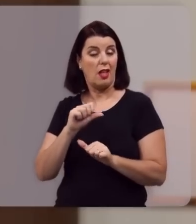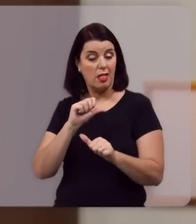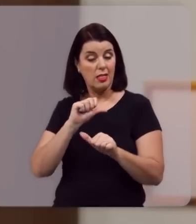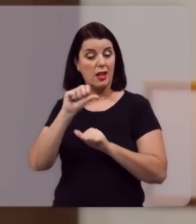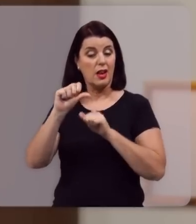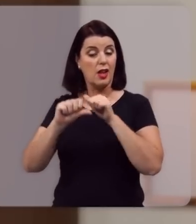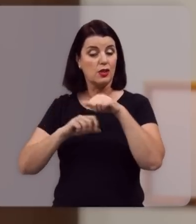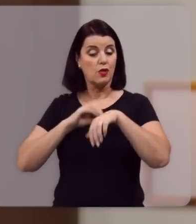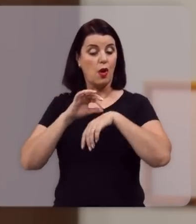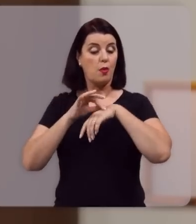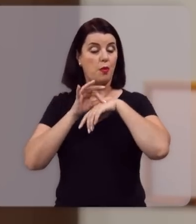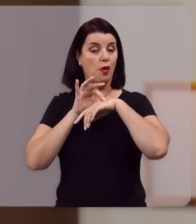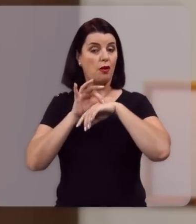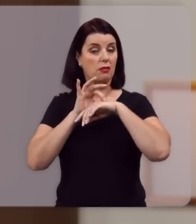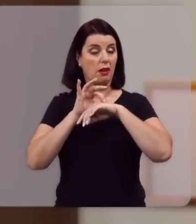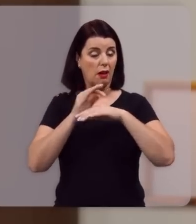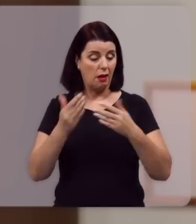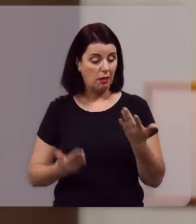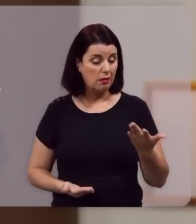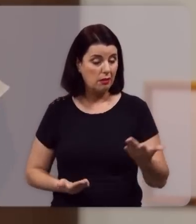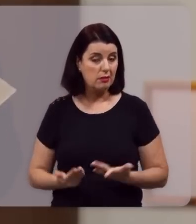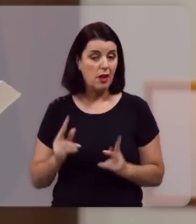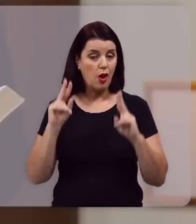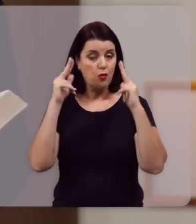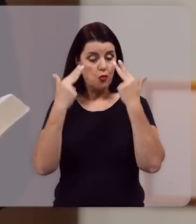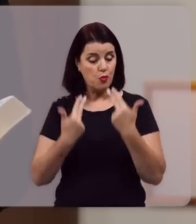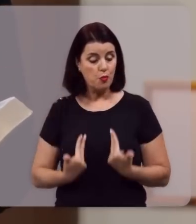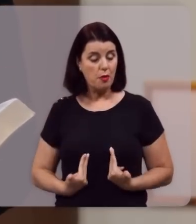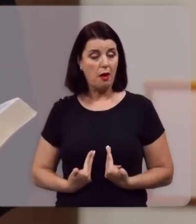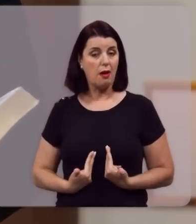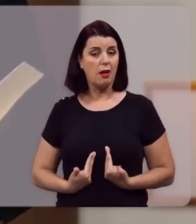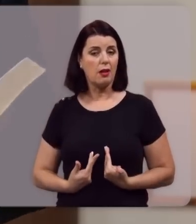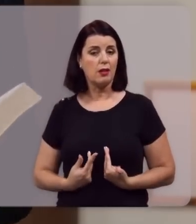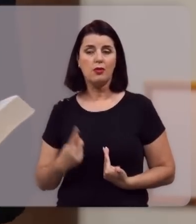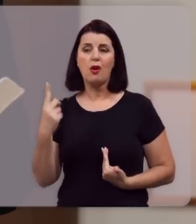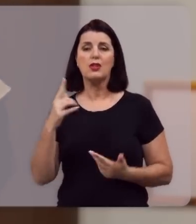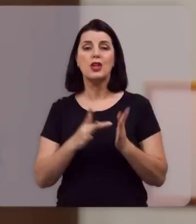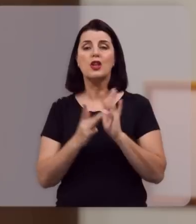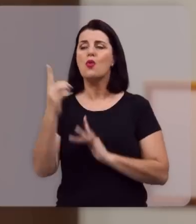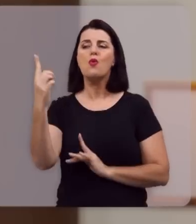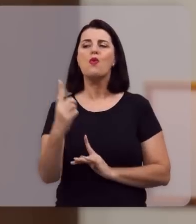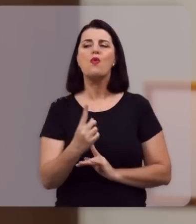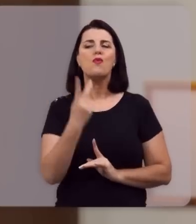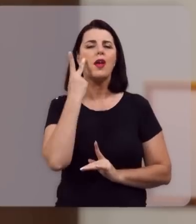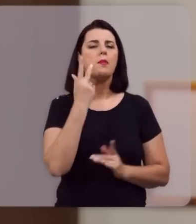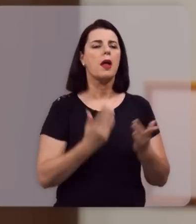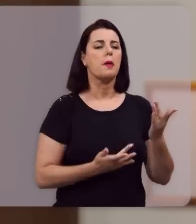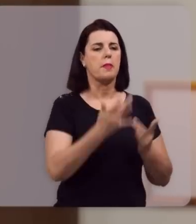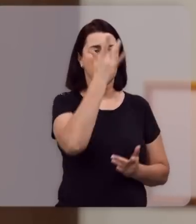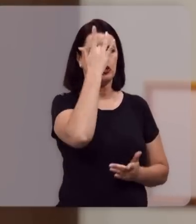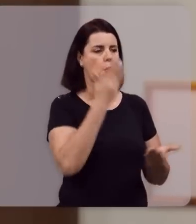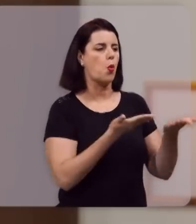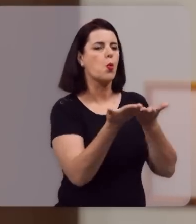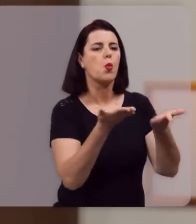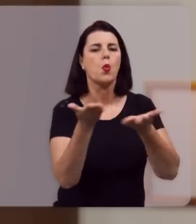assumiu definitivamente a forma de servo. Ele não veio para ser servido, ele veio para